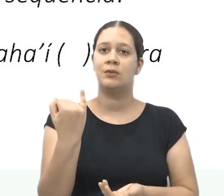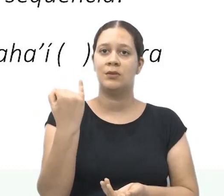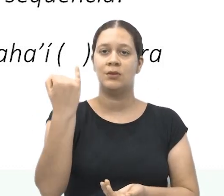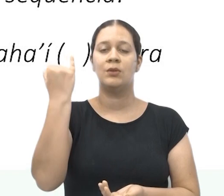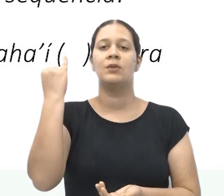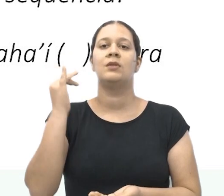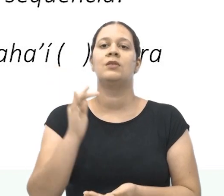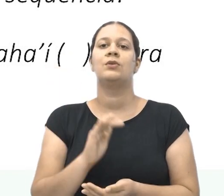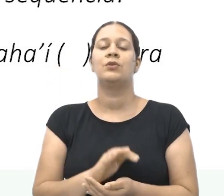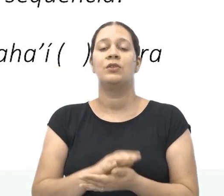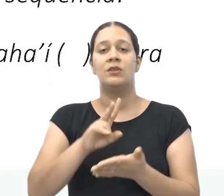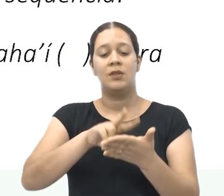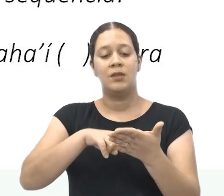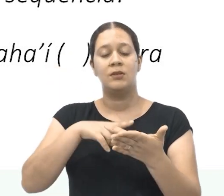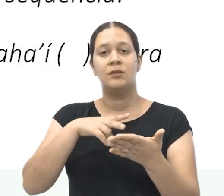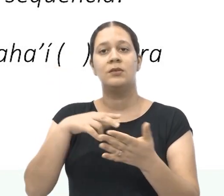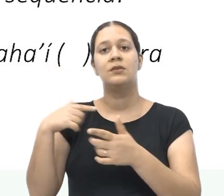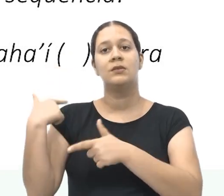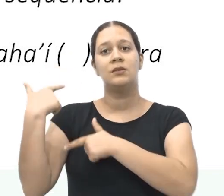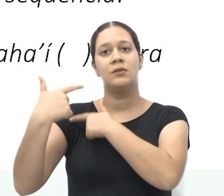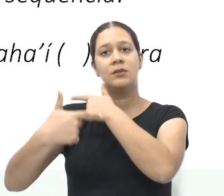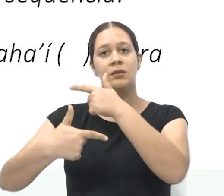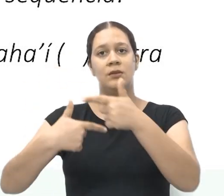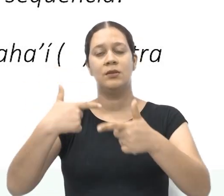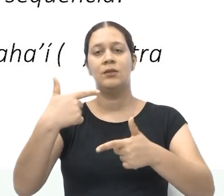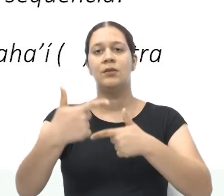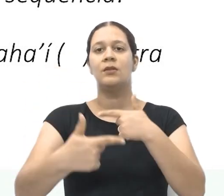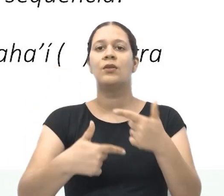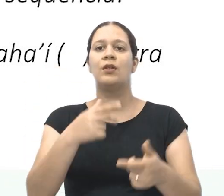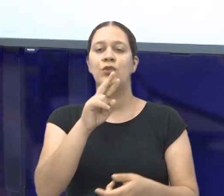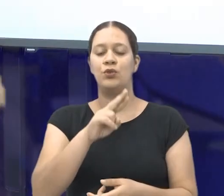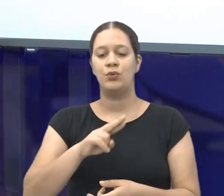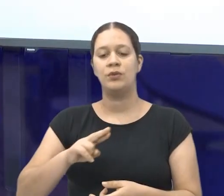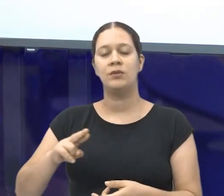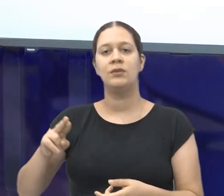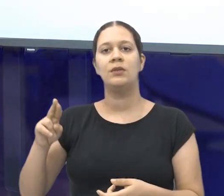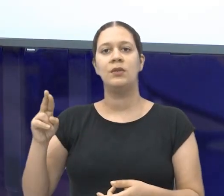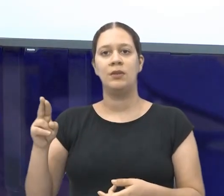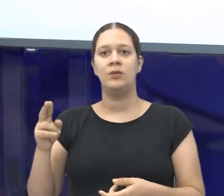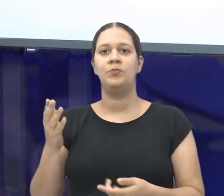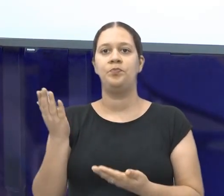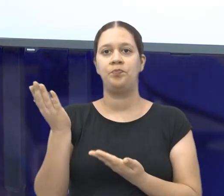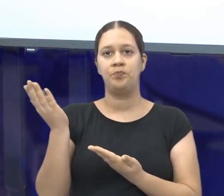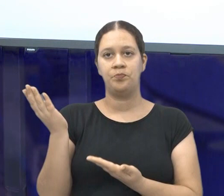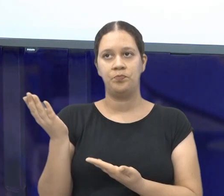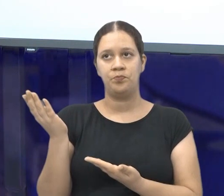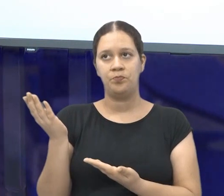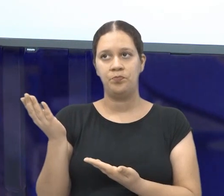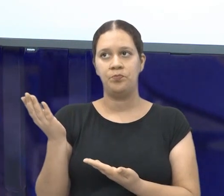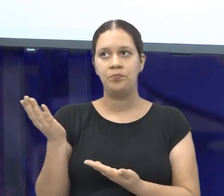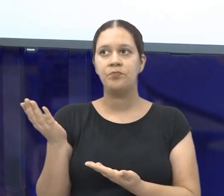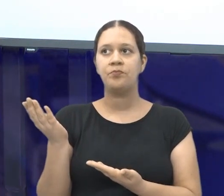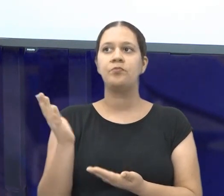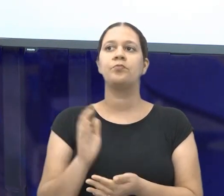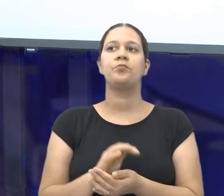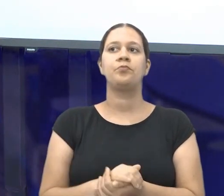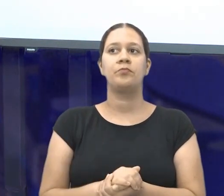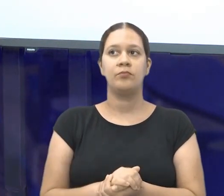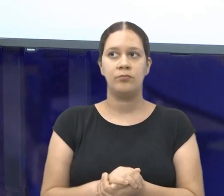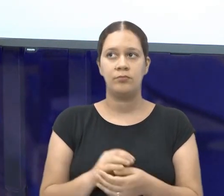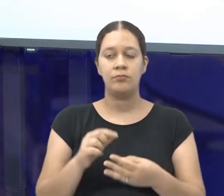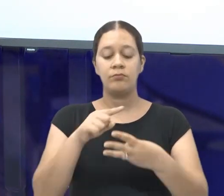dizendo, tradições religiosas indicadas na sequência. Nós apresentamos aqui 3